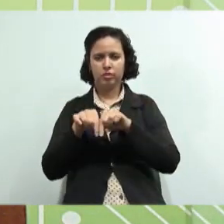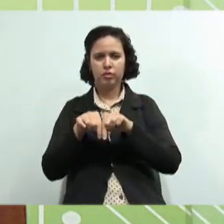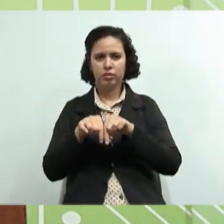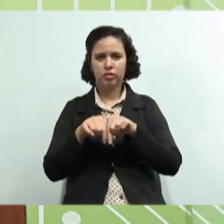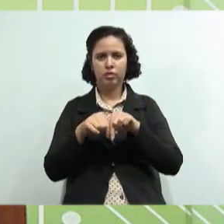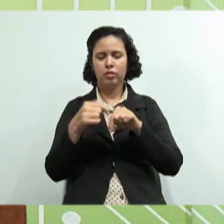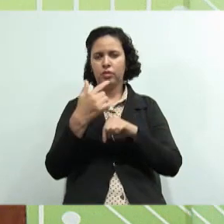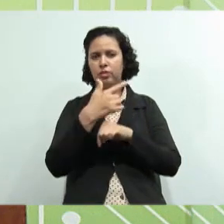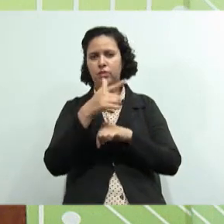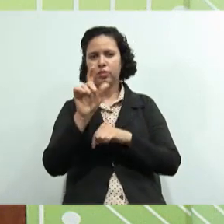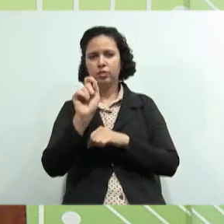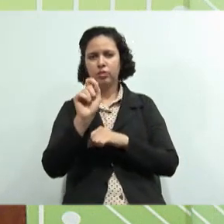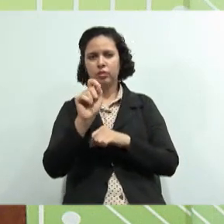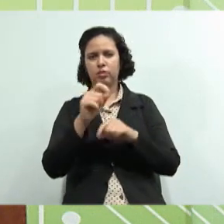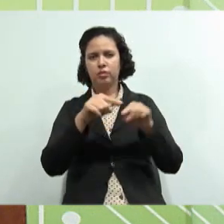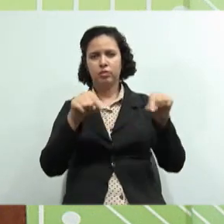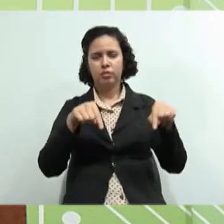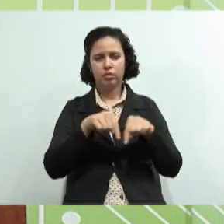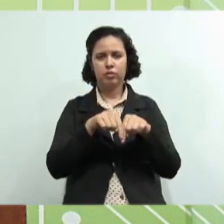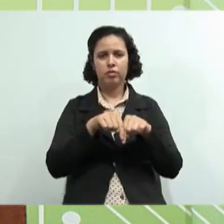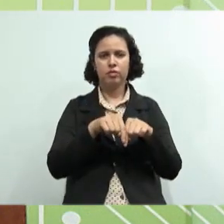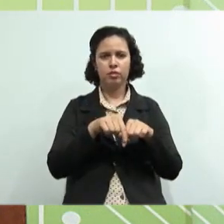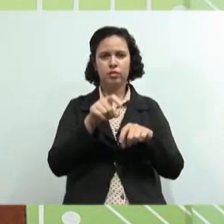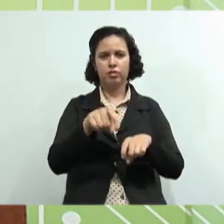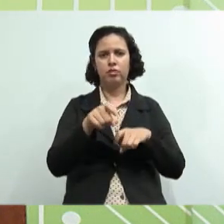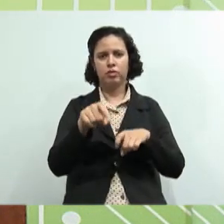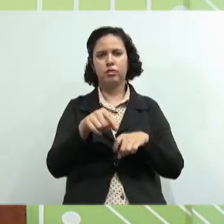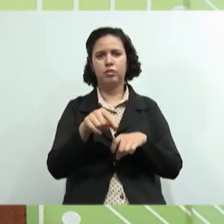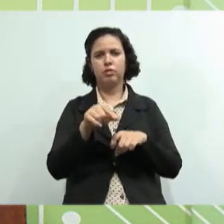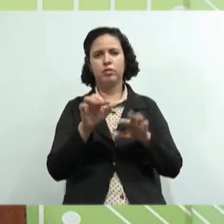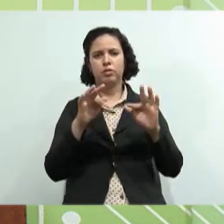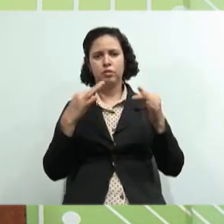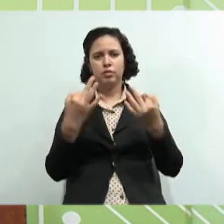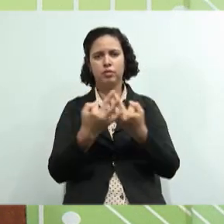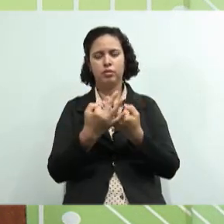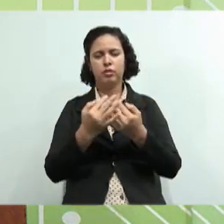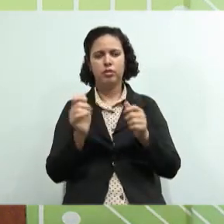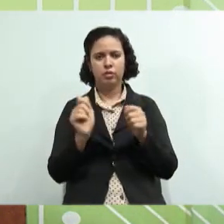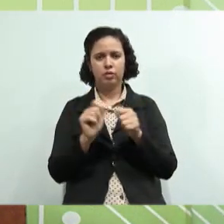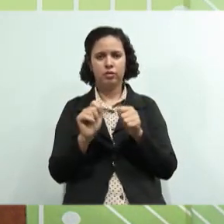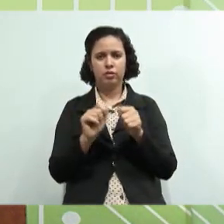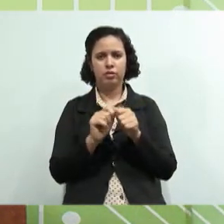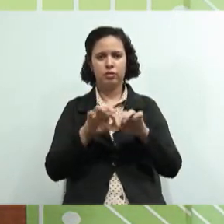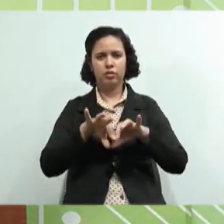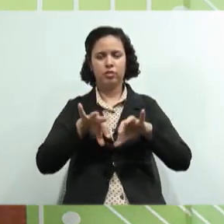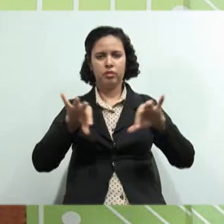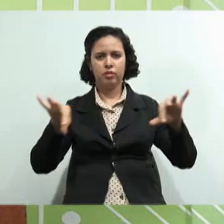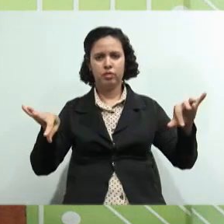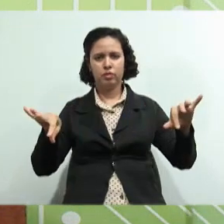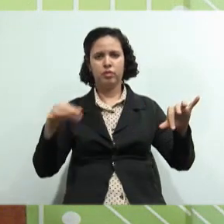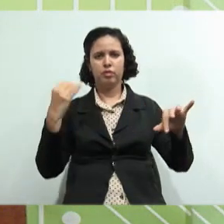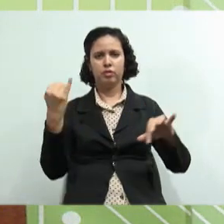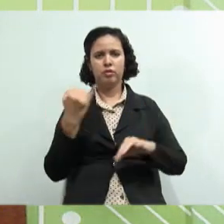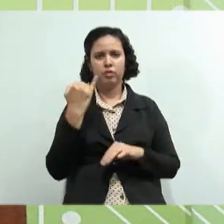outra coisa é uma propriedade rural de agricultura familiar. E aí a gente faz essa distinção, importante também para ter acesso